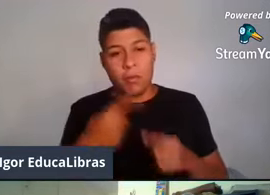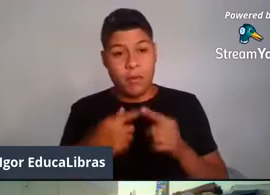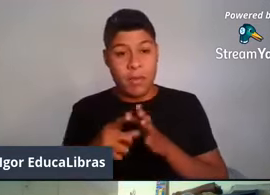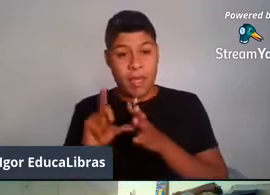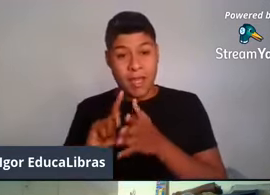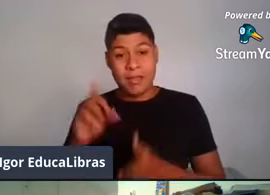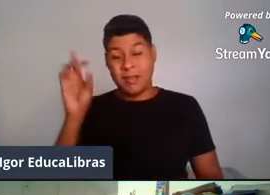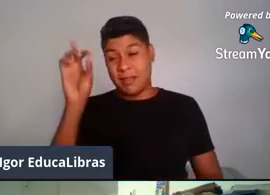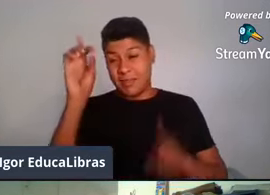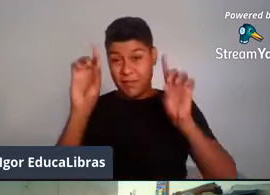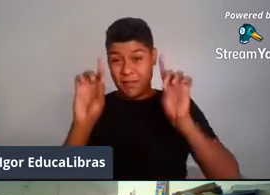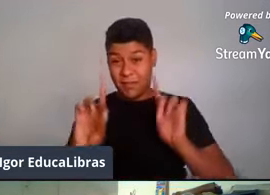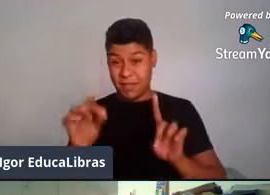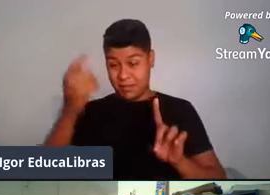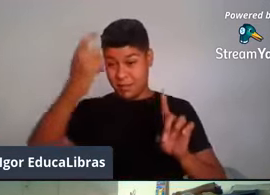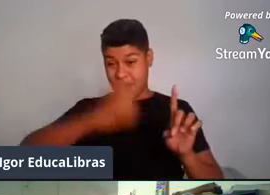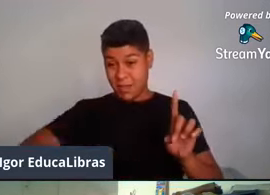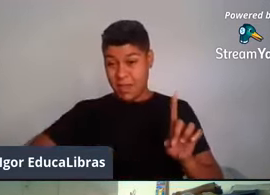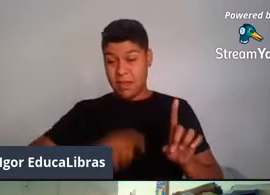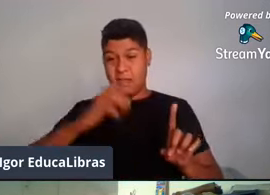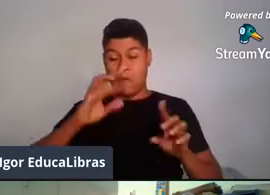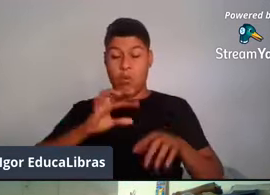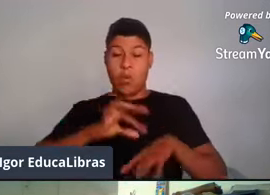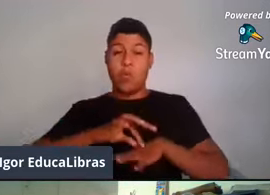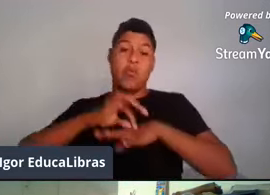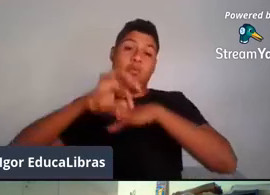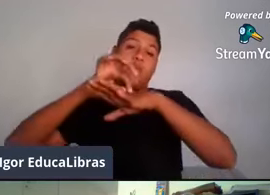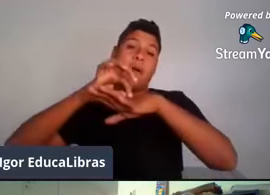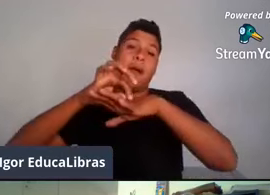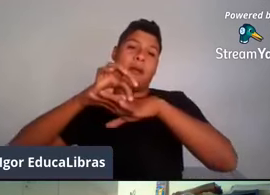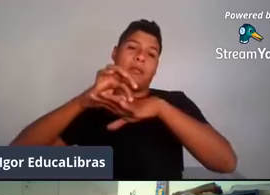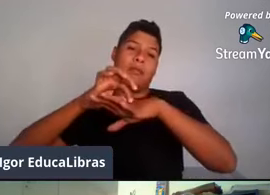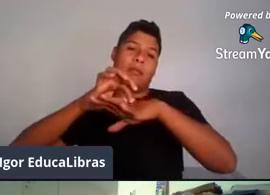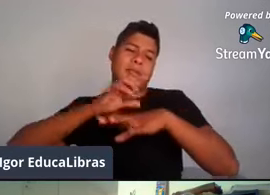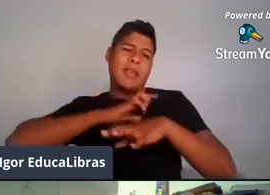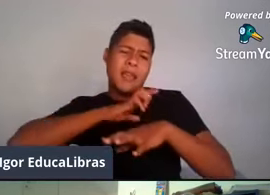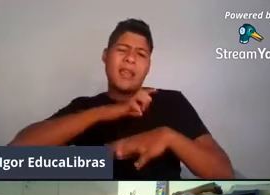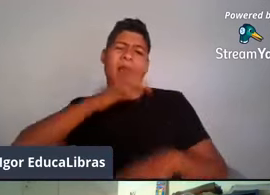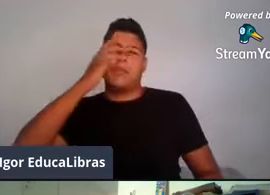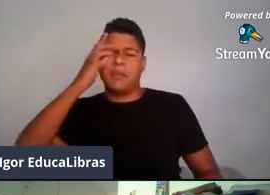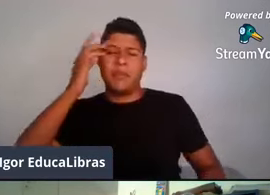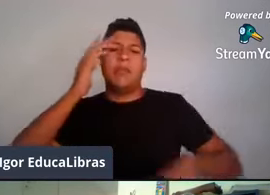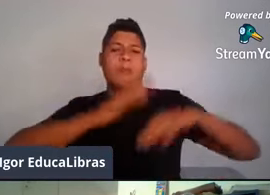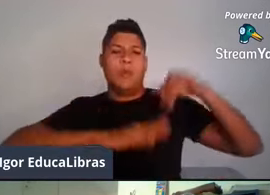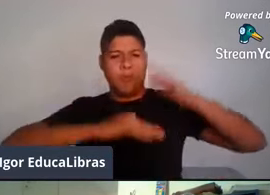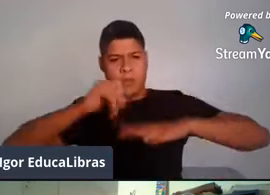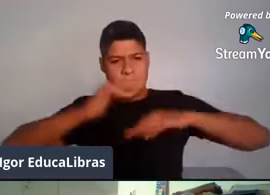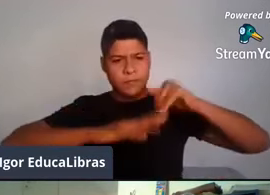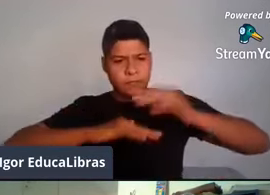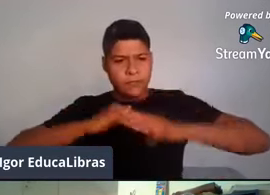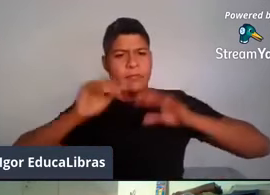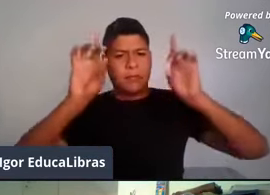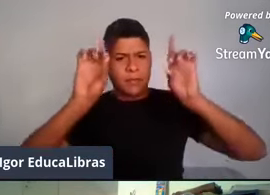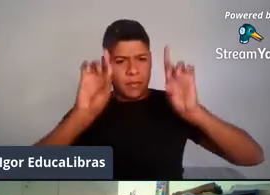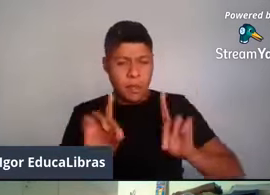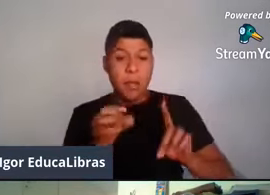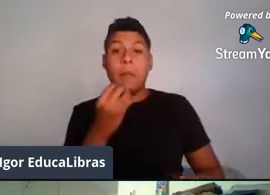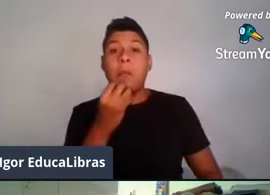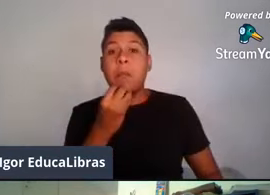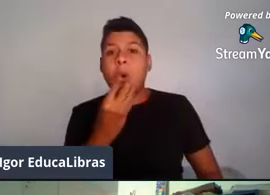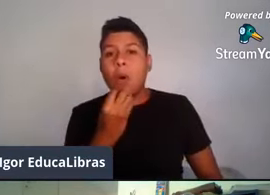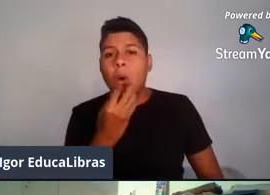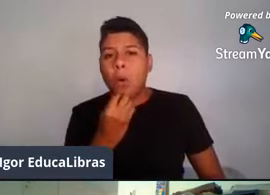somos pessoas, né? Nós somos seres humanos. Enfim, tem pessoas profissionais com deficiência que são muito bons em